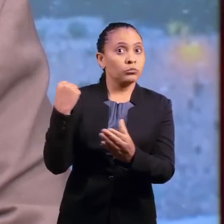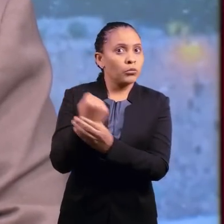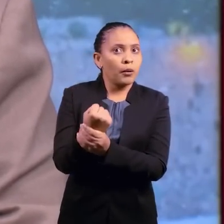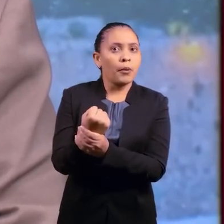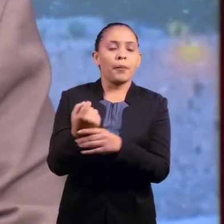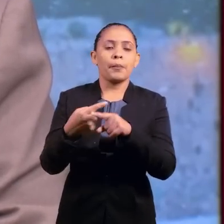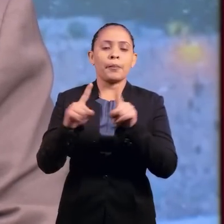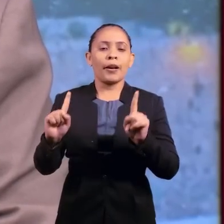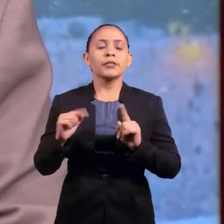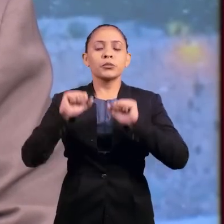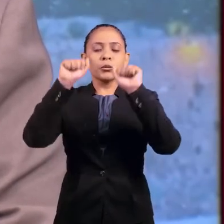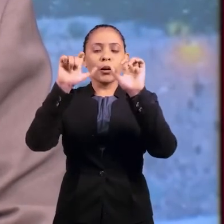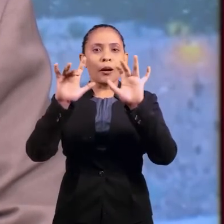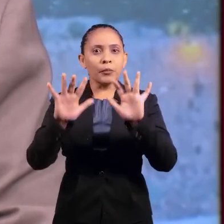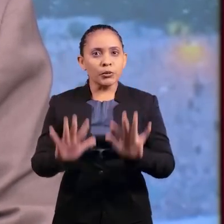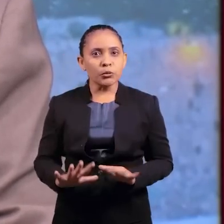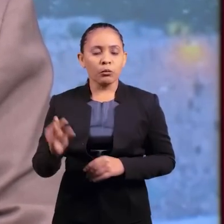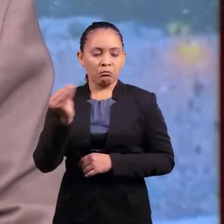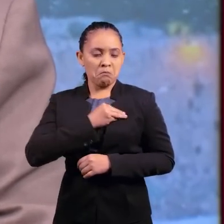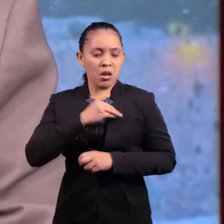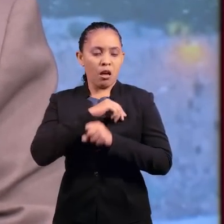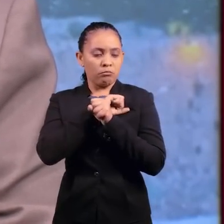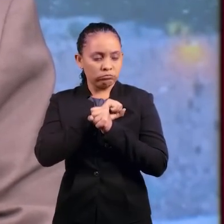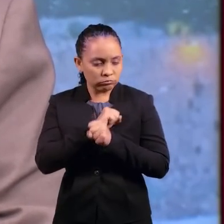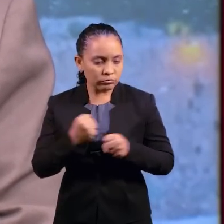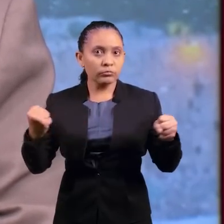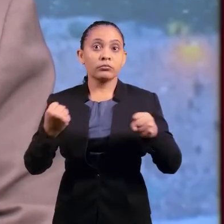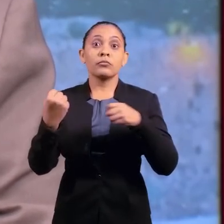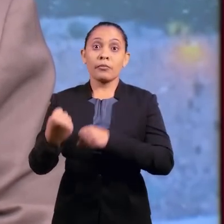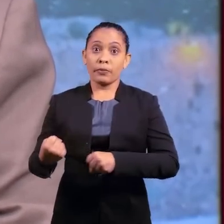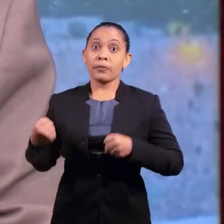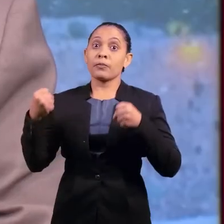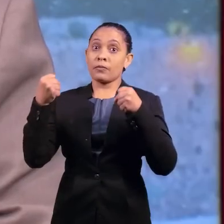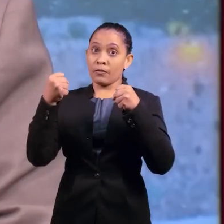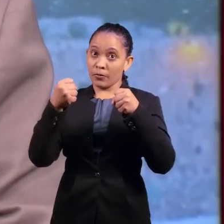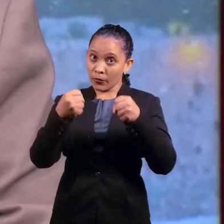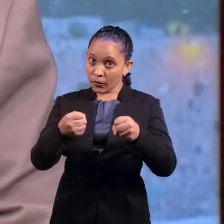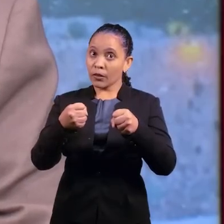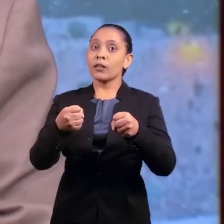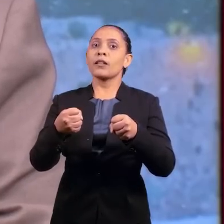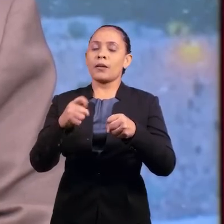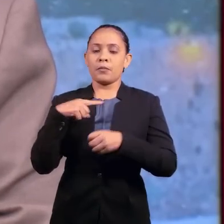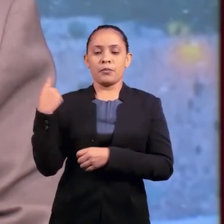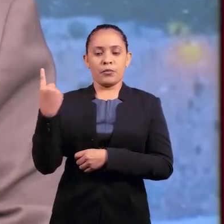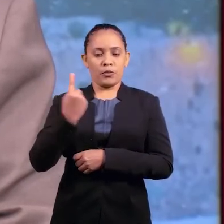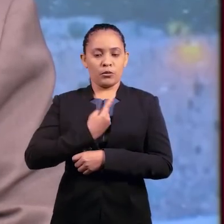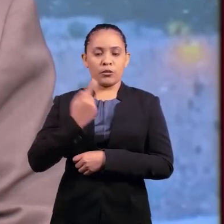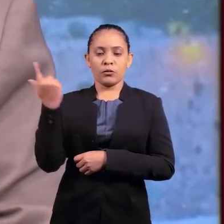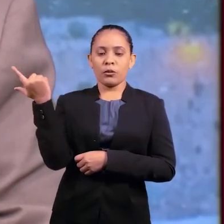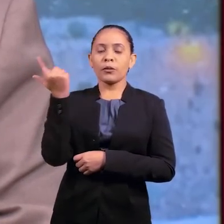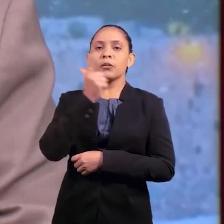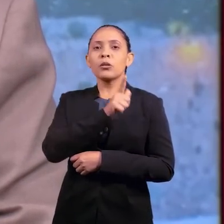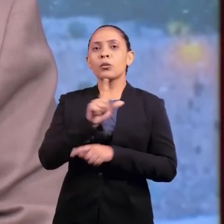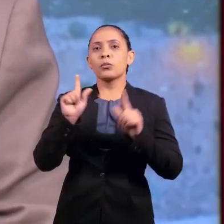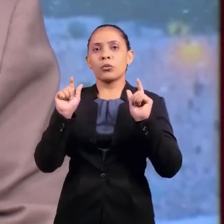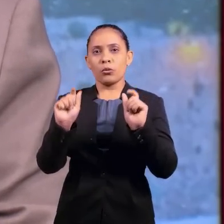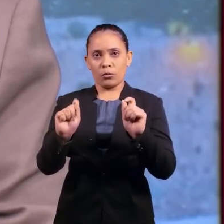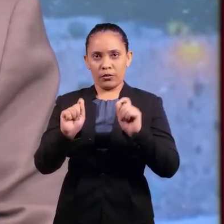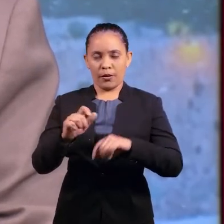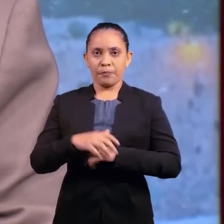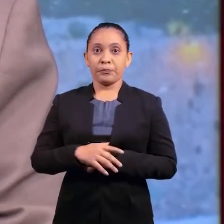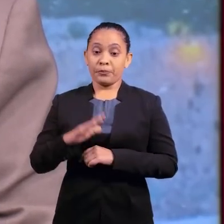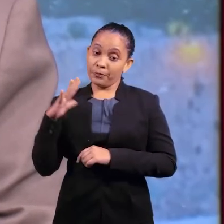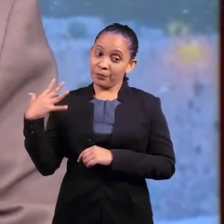Para conceder a libertação do pecado e o poder, através dele, para nós alcançarmos as